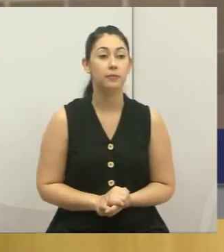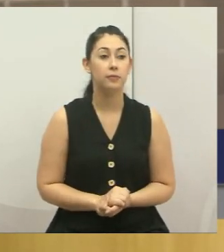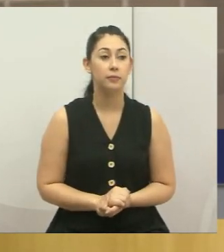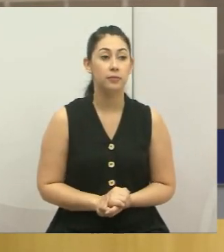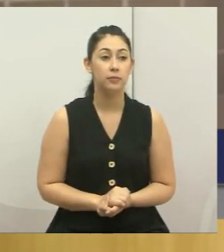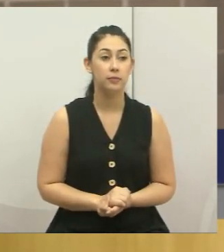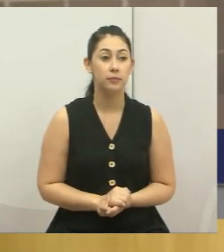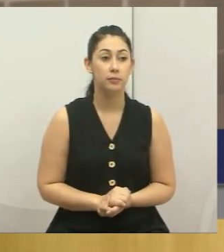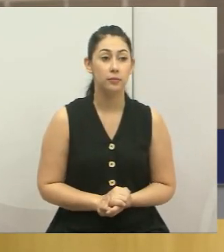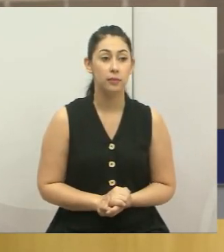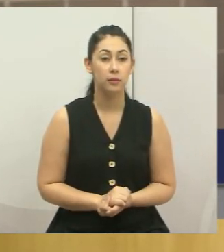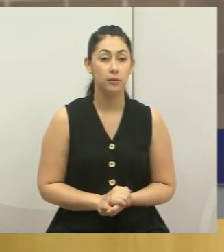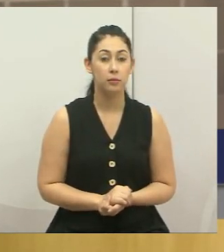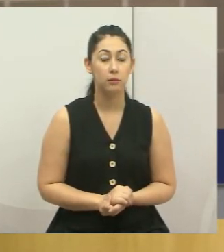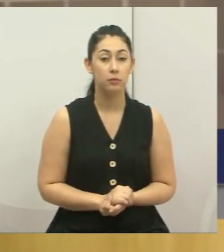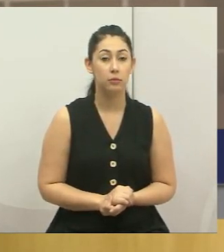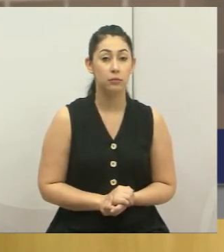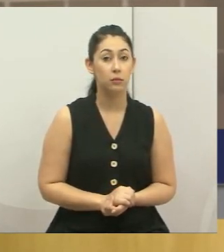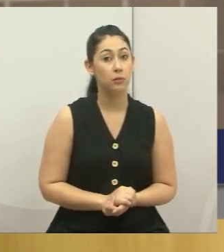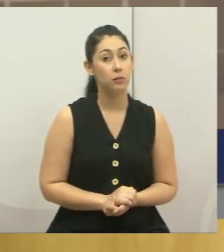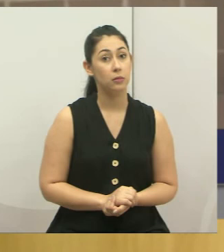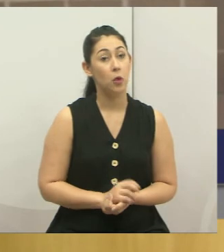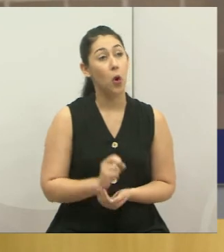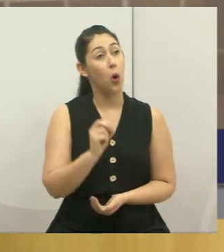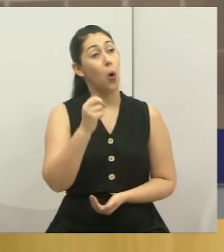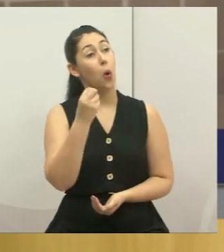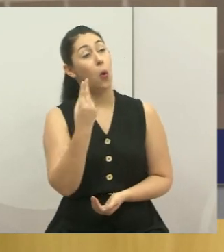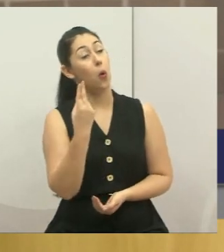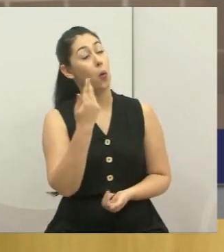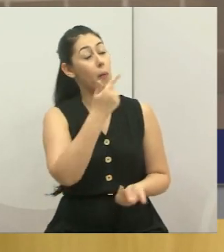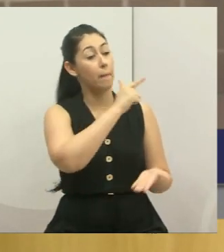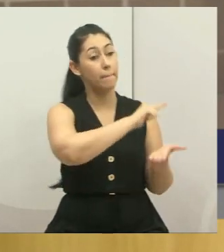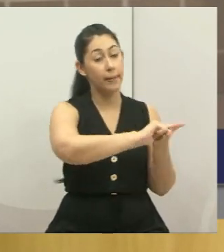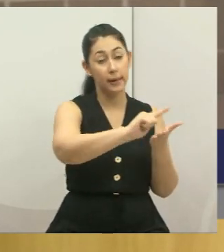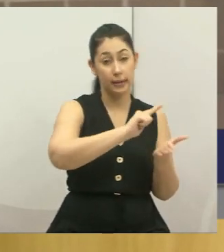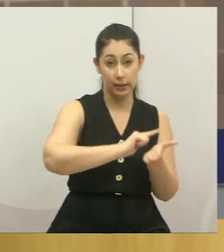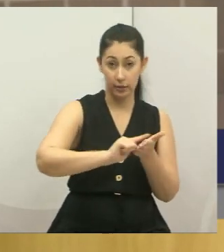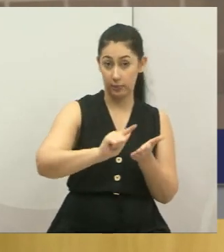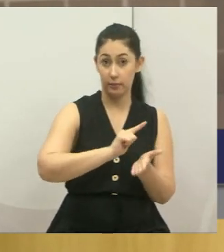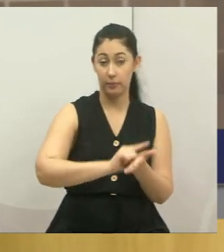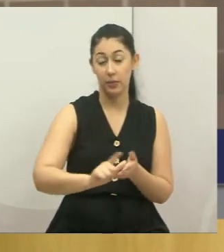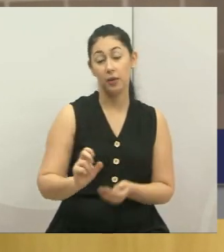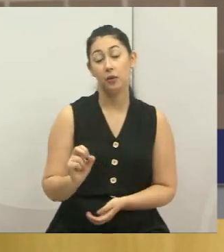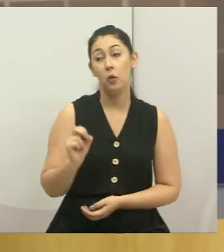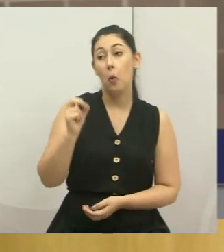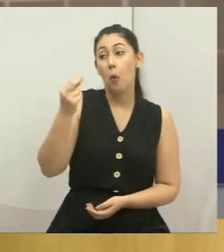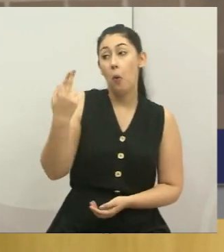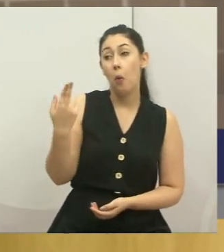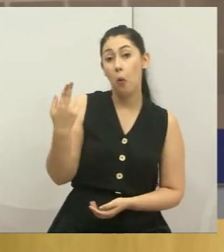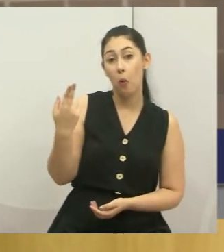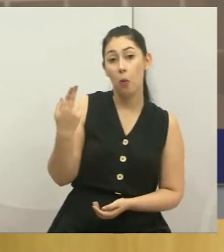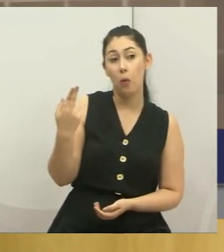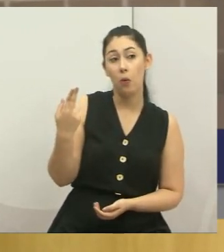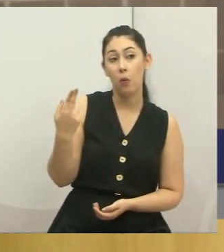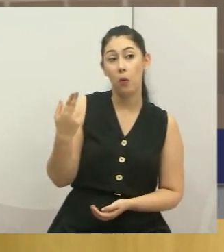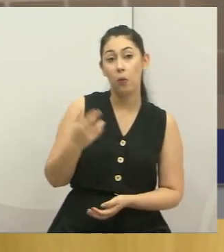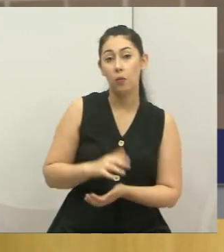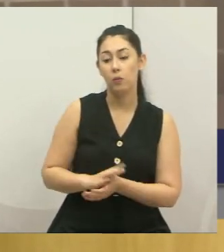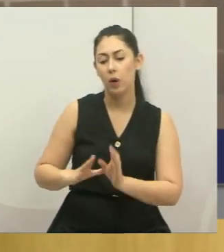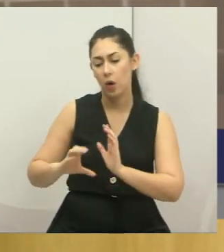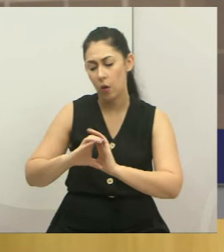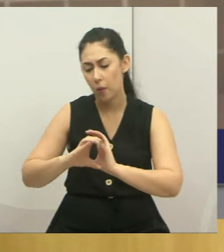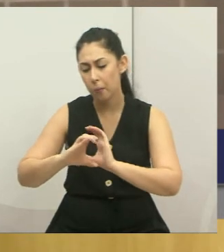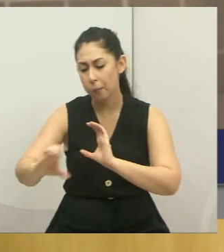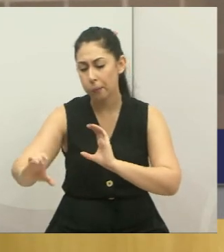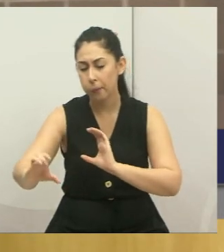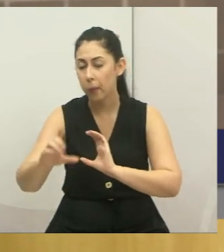ou é algum processo de limpeza da rede por alguma manutenção, ou para esgotamento de um trecho de rede